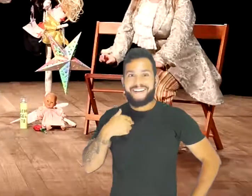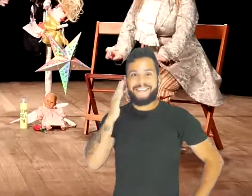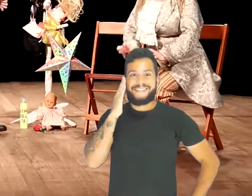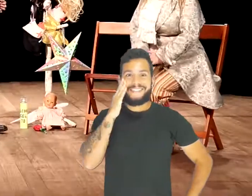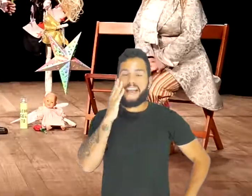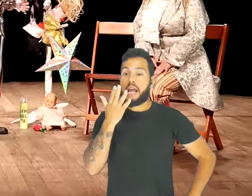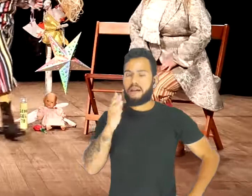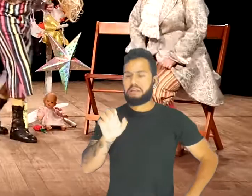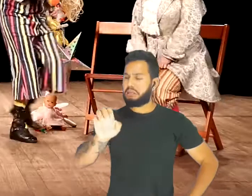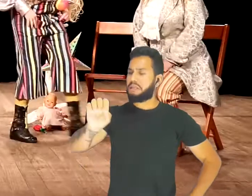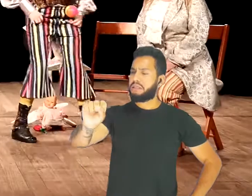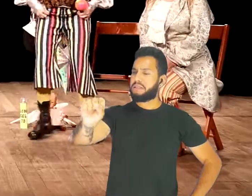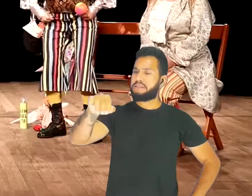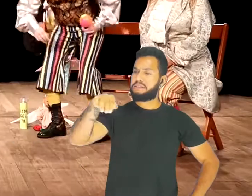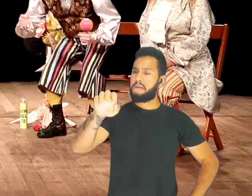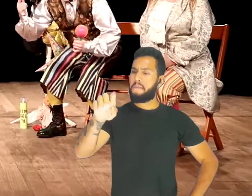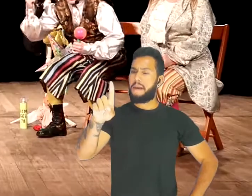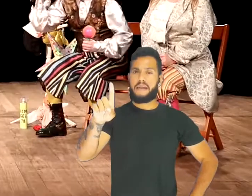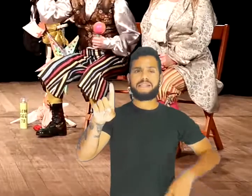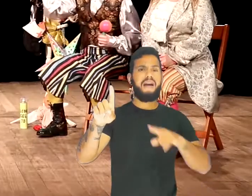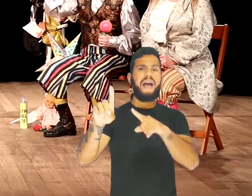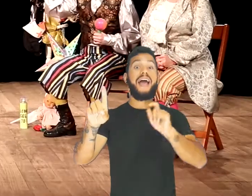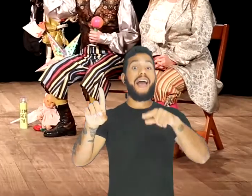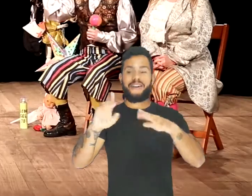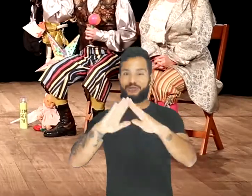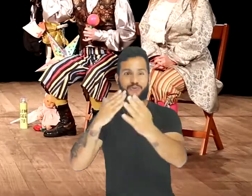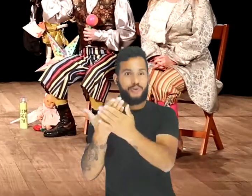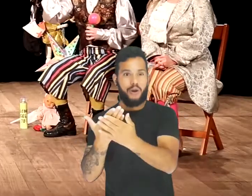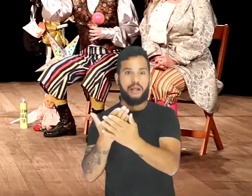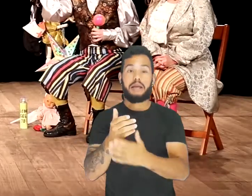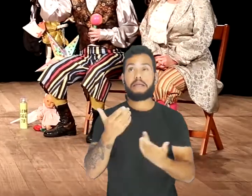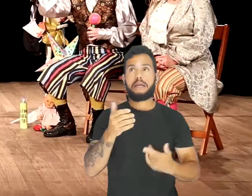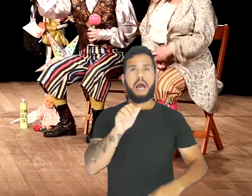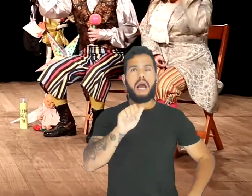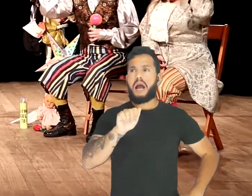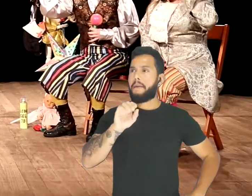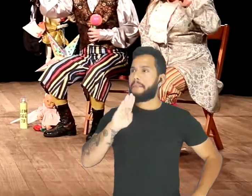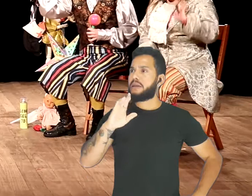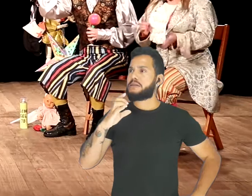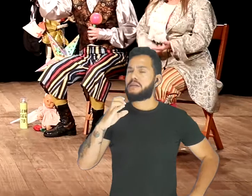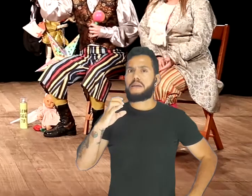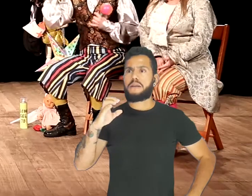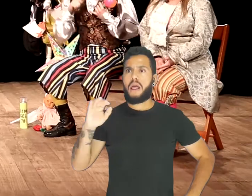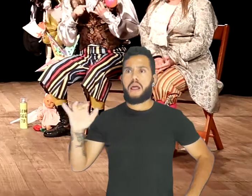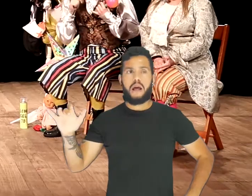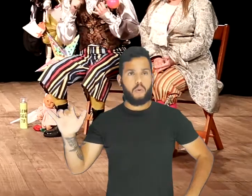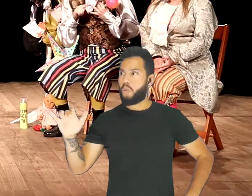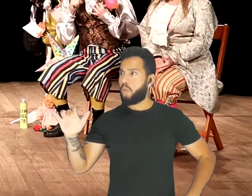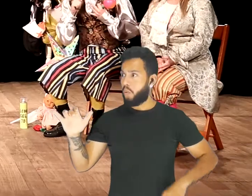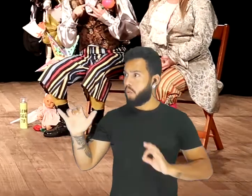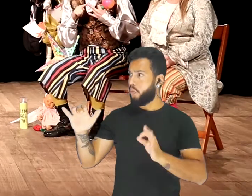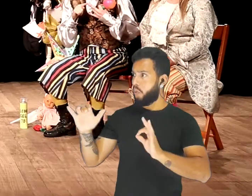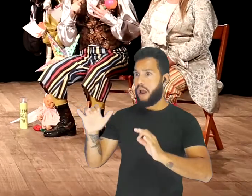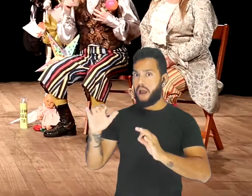Eu vou pensar. Estamos falando em SMED, né? Pensa. Escola. Escola. É abecedário? Aluna,